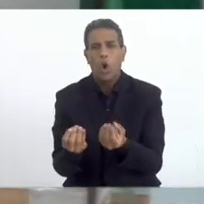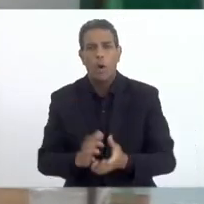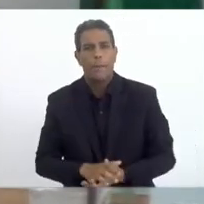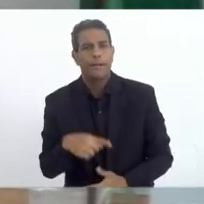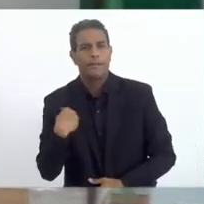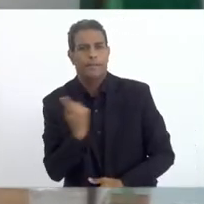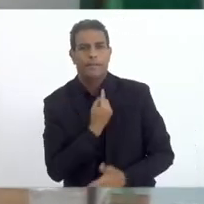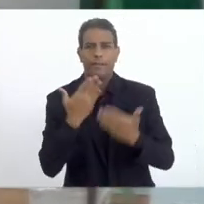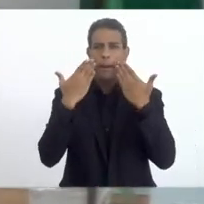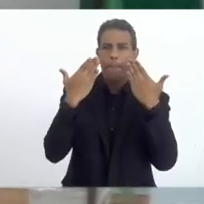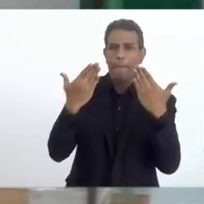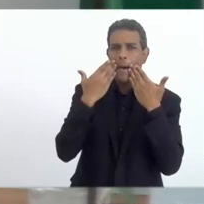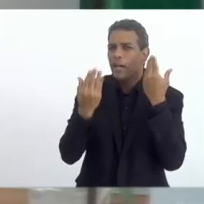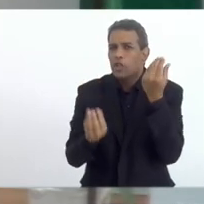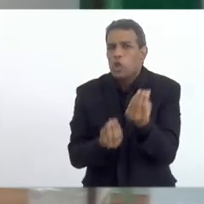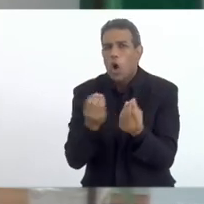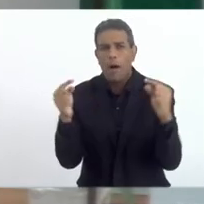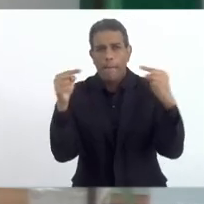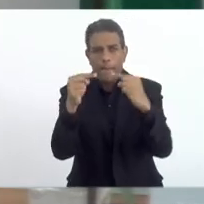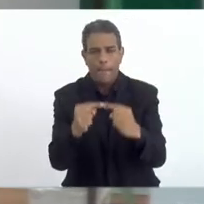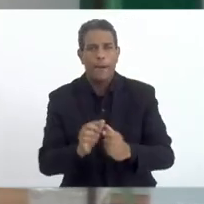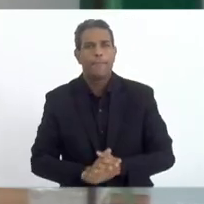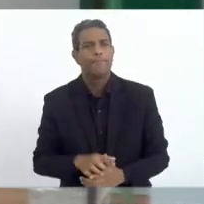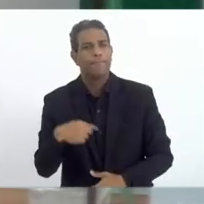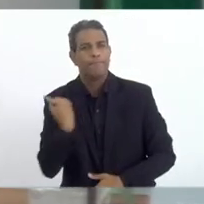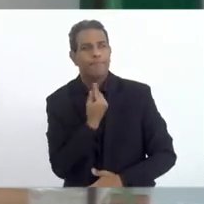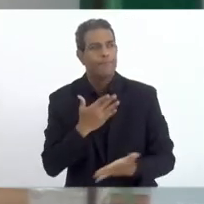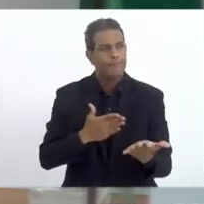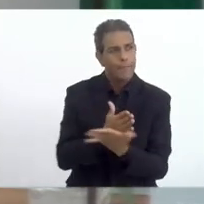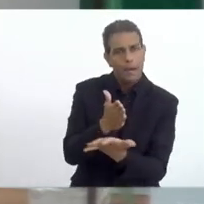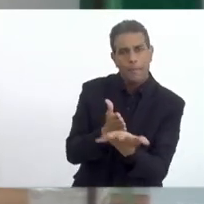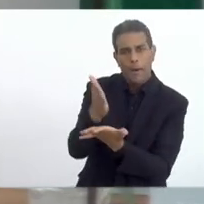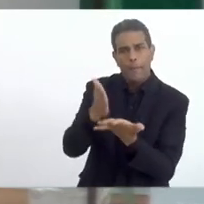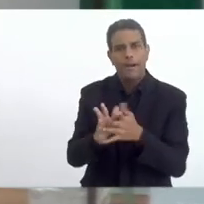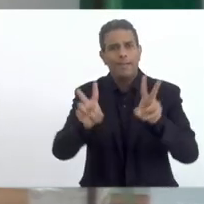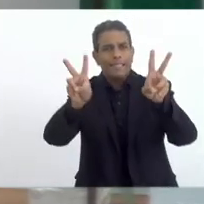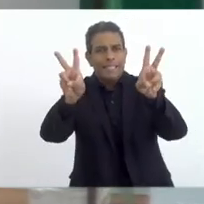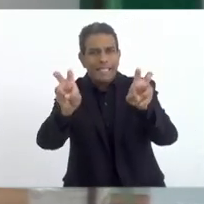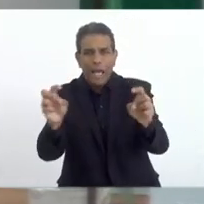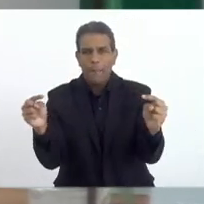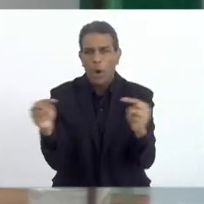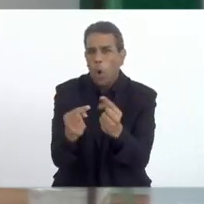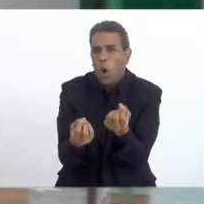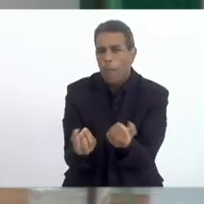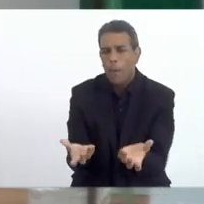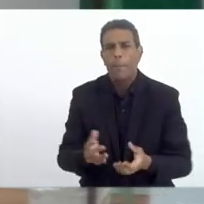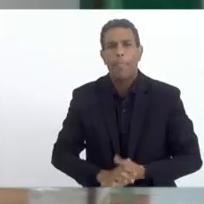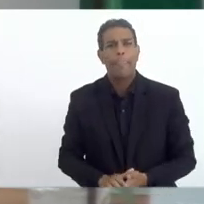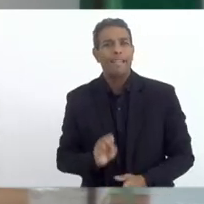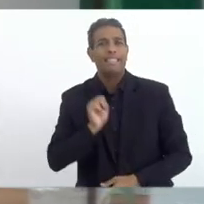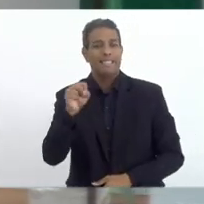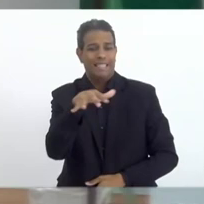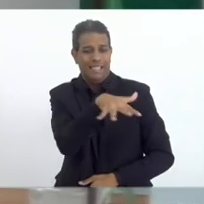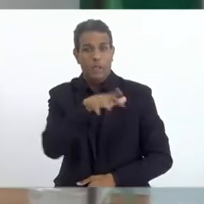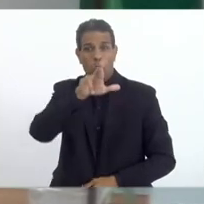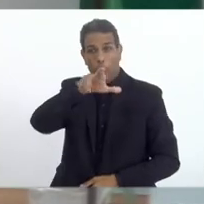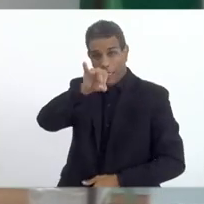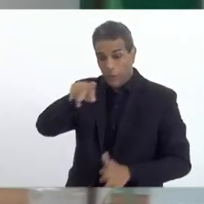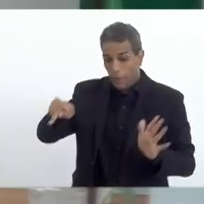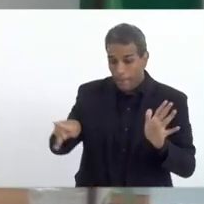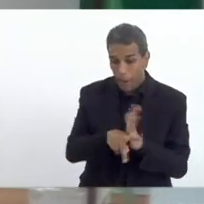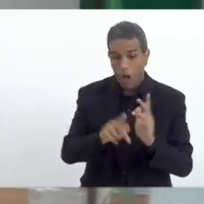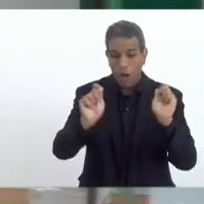Nas suas apresentações, tocaram nesse assunto. Ora, se o Rio